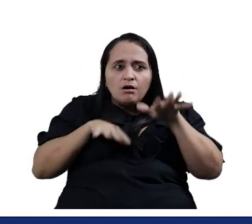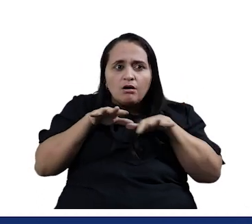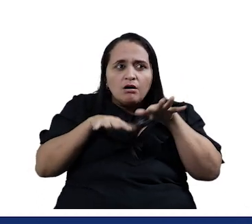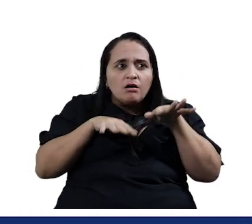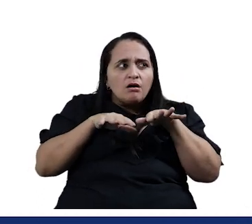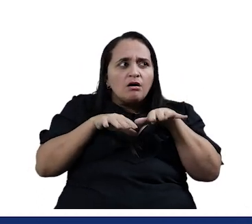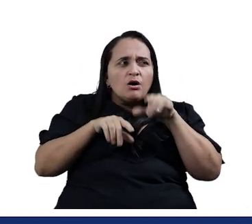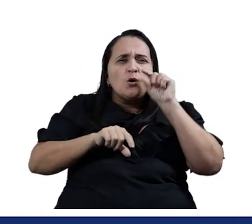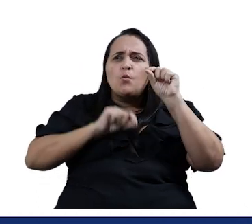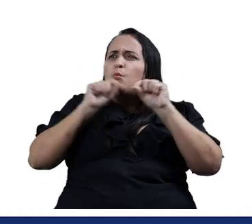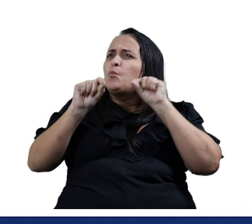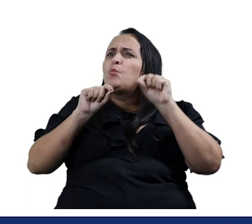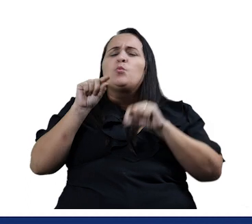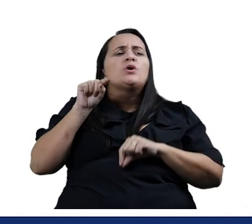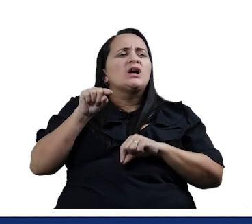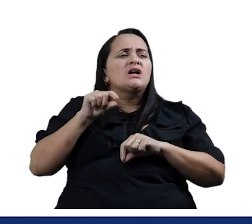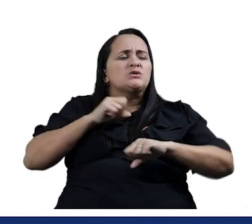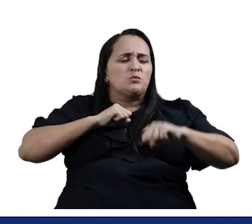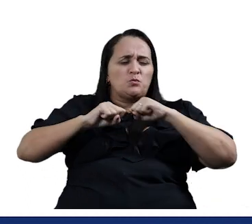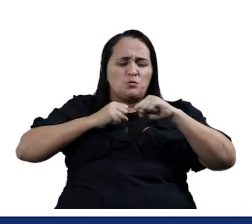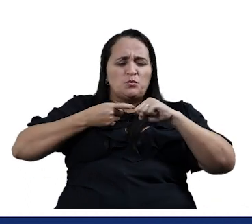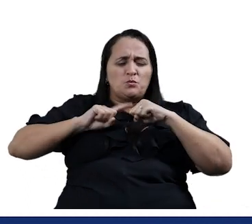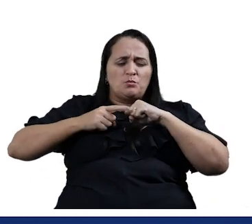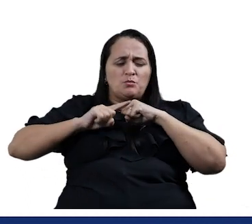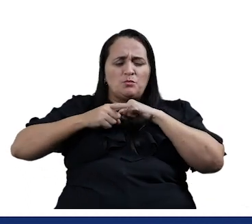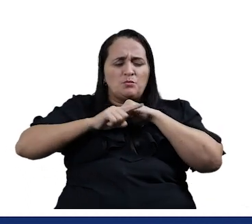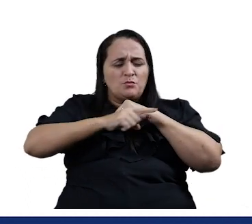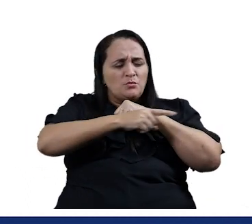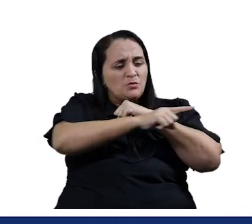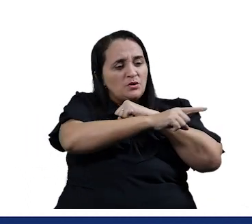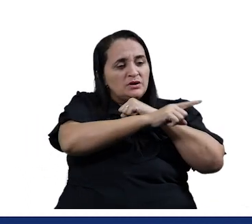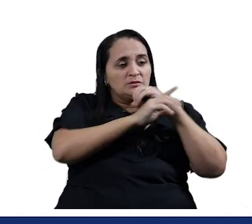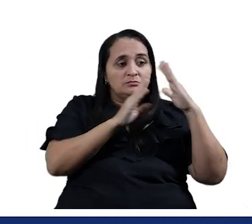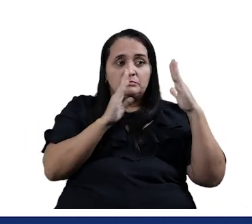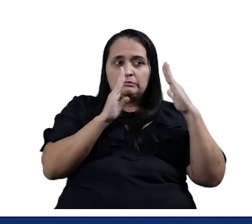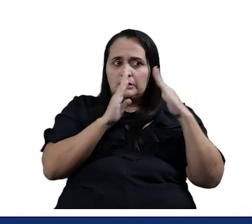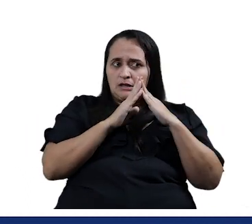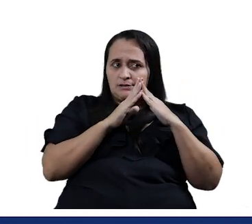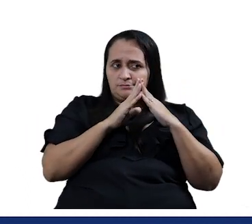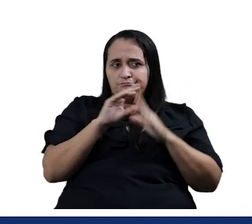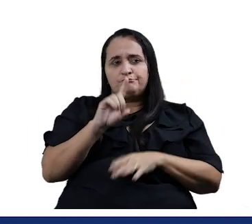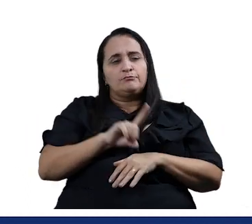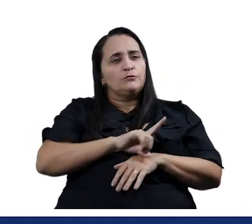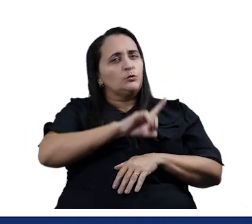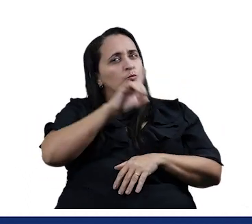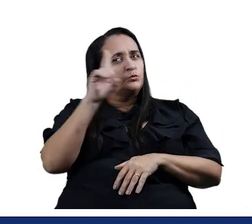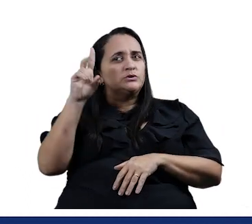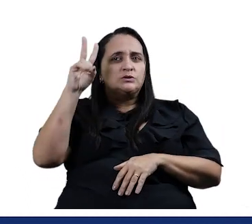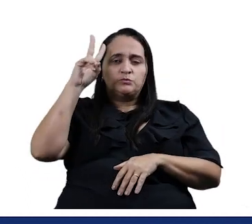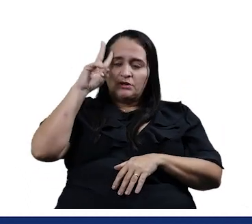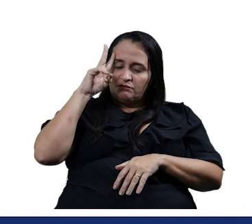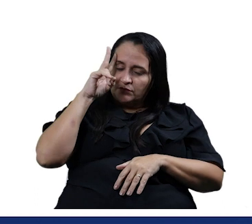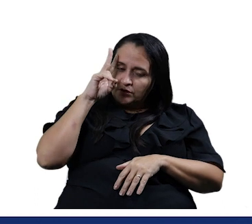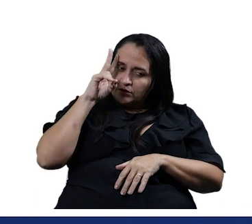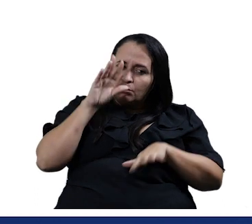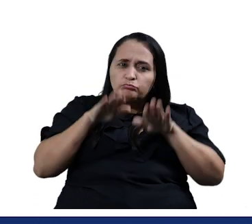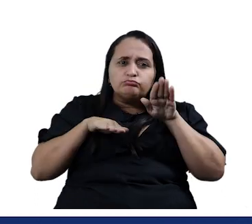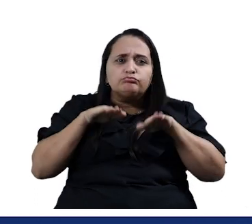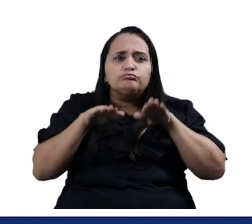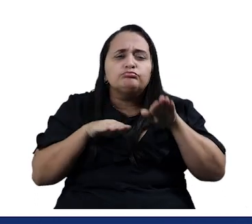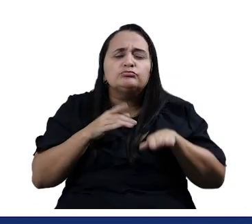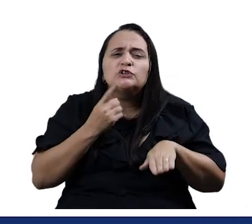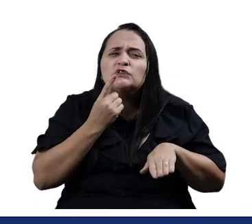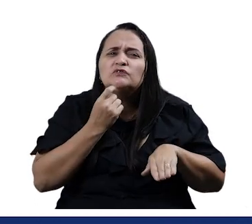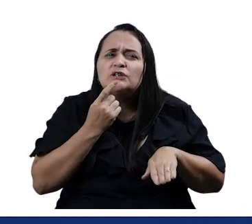Que é isso? Exclamaram e foram correndo para casa. Na segunda-feira, o camundongo vermelho foi